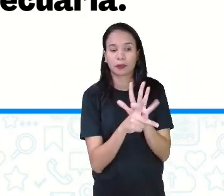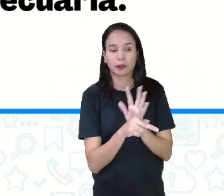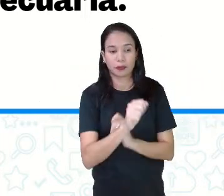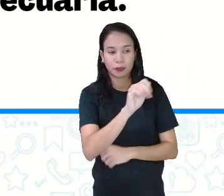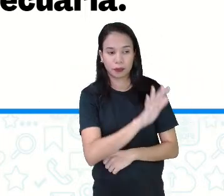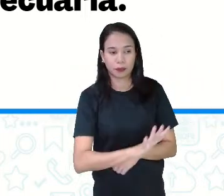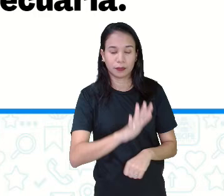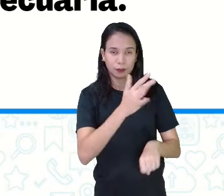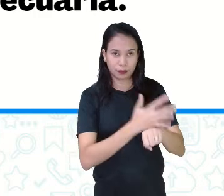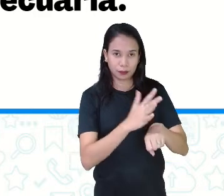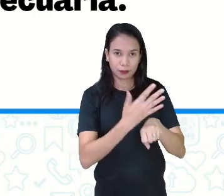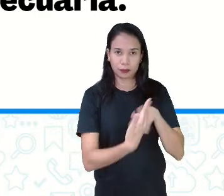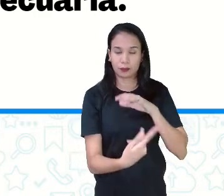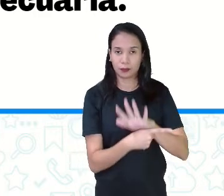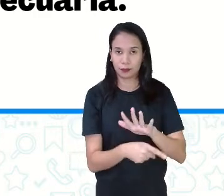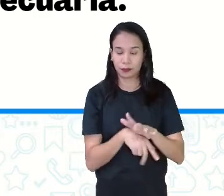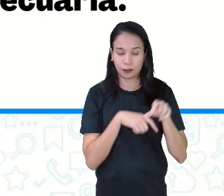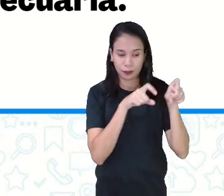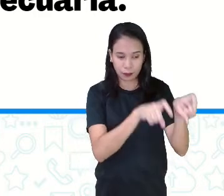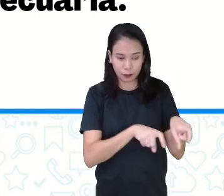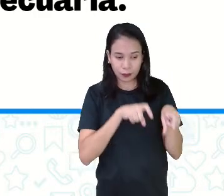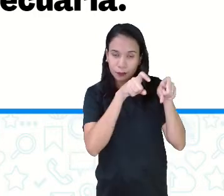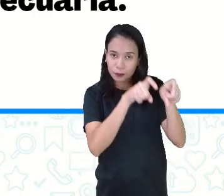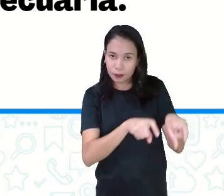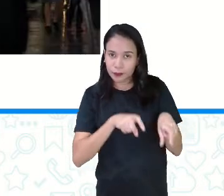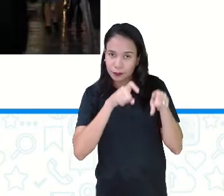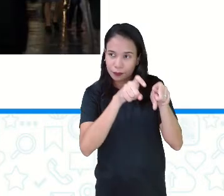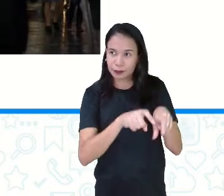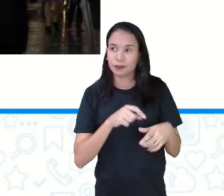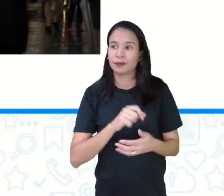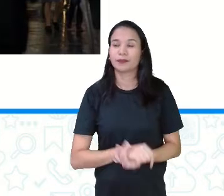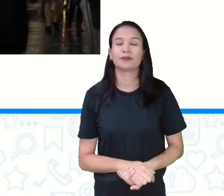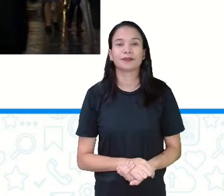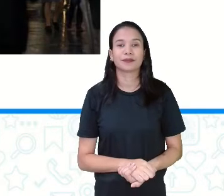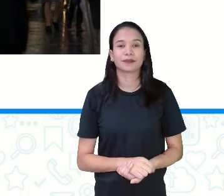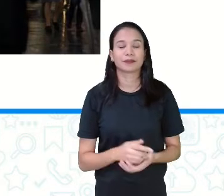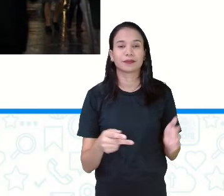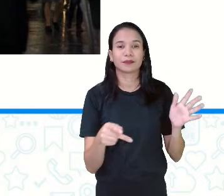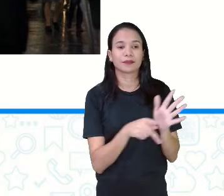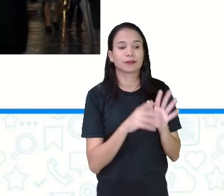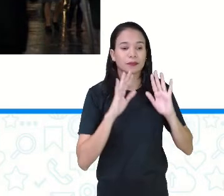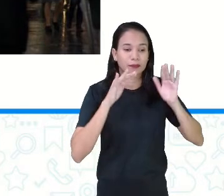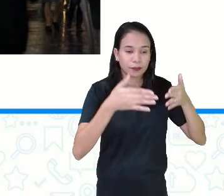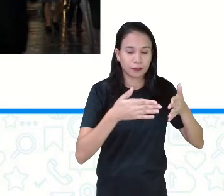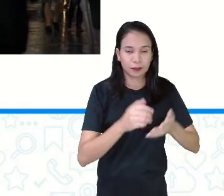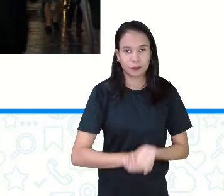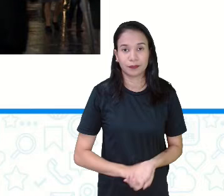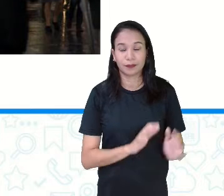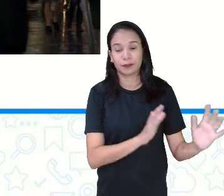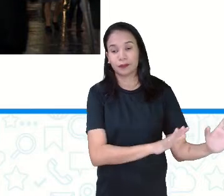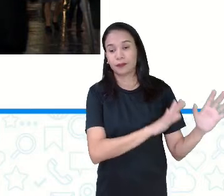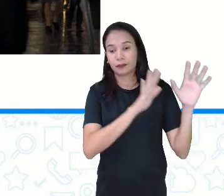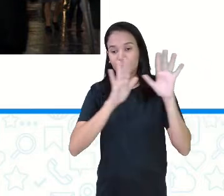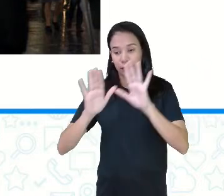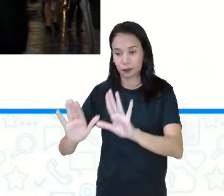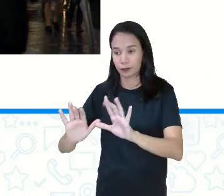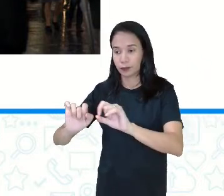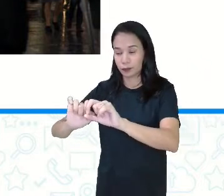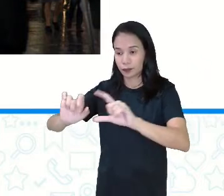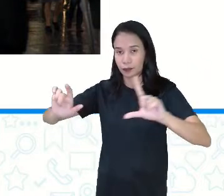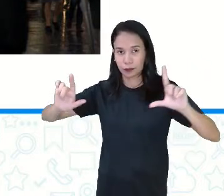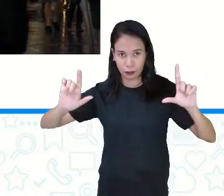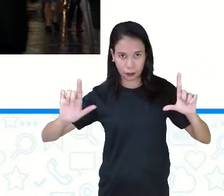essas questões agrícolas, né? Que são mais específicas de lá. Zona urbana.